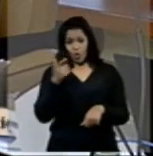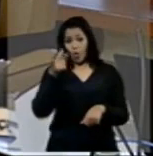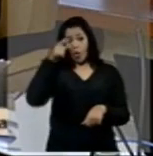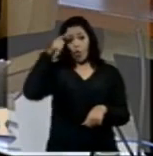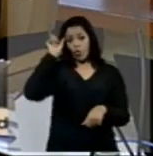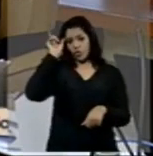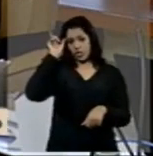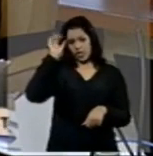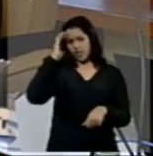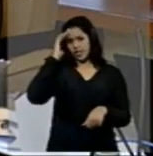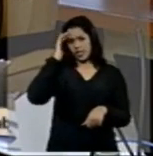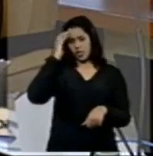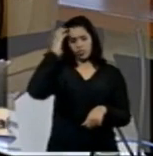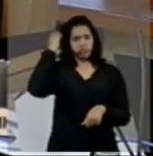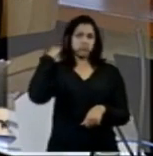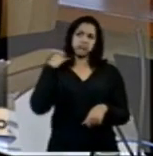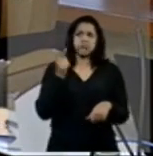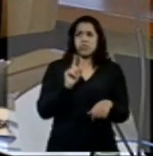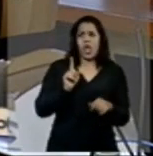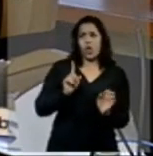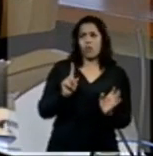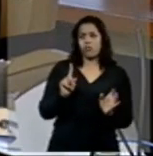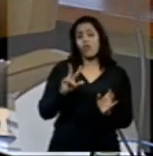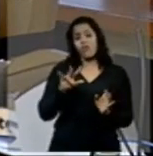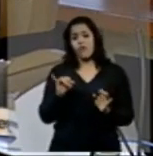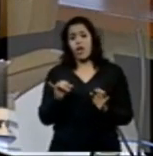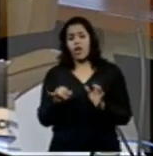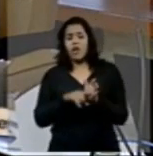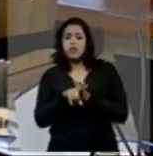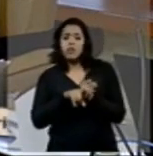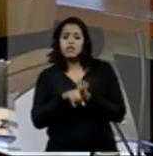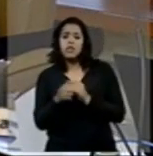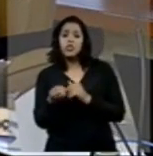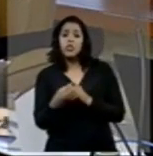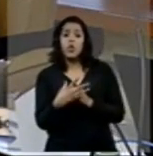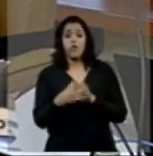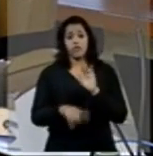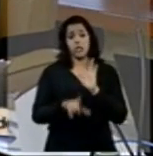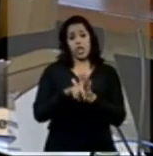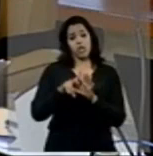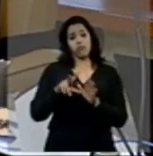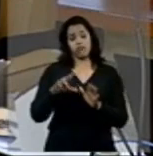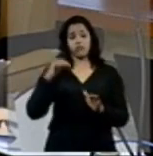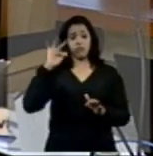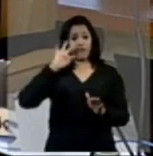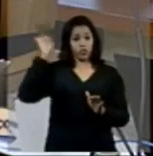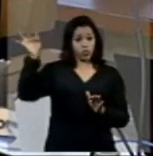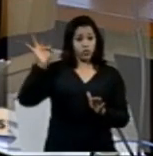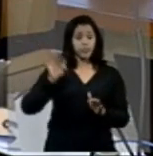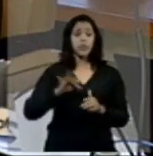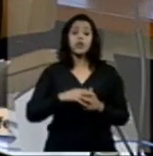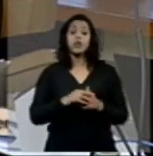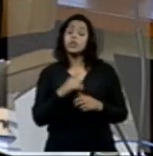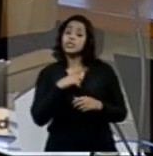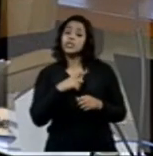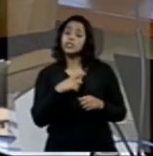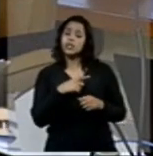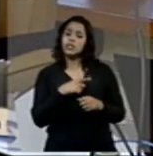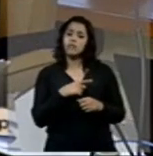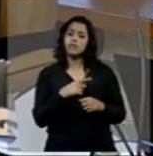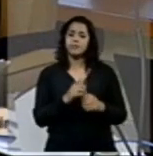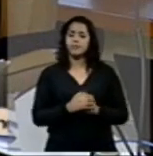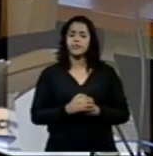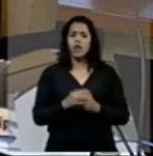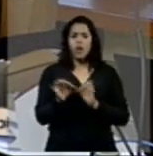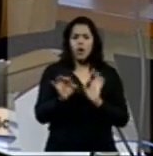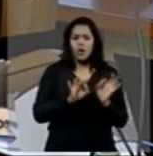não era o caso, por sua maioria, irá apreciar as novas leis. A enunciação levou em conta, fundamentalmente,